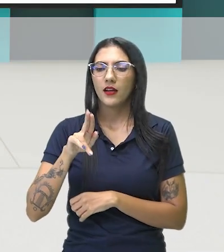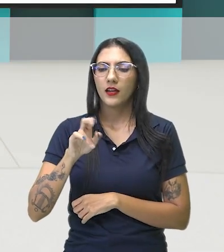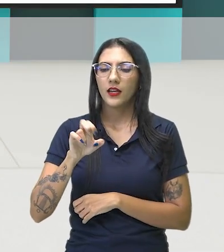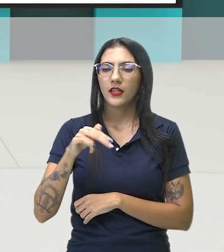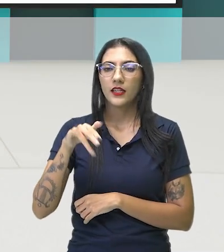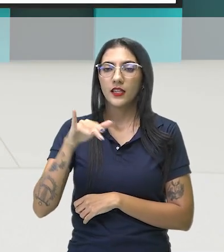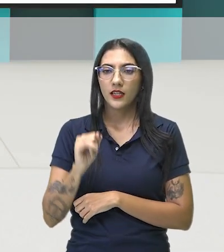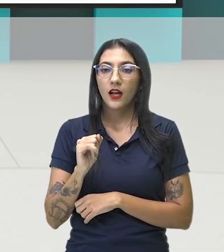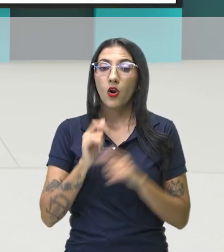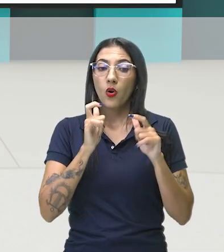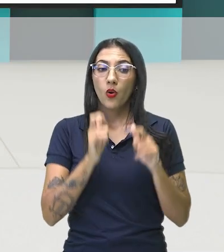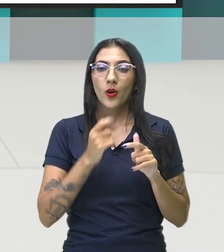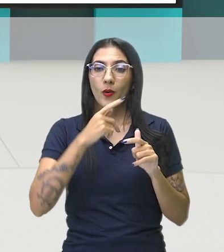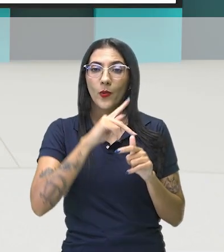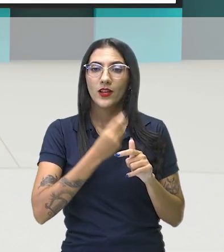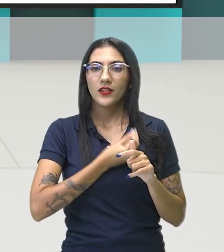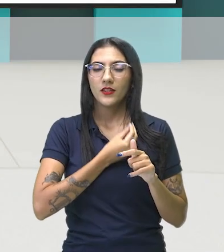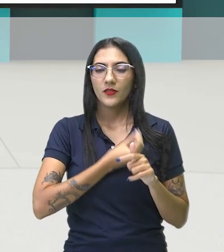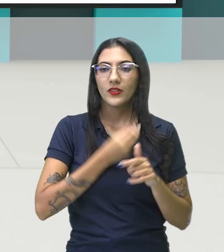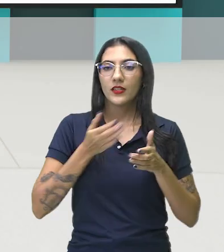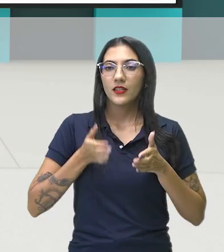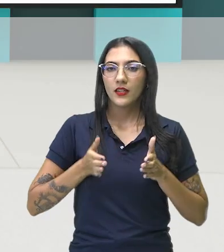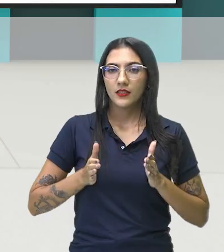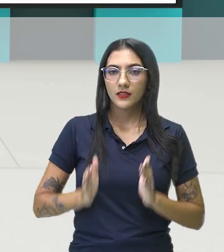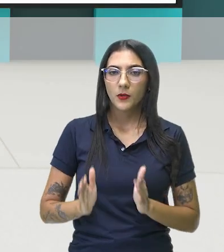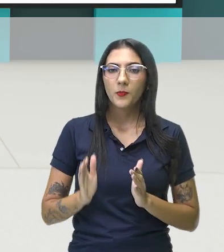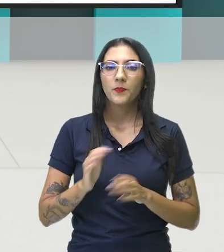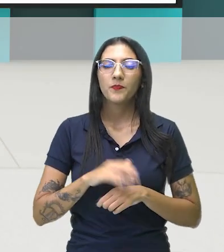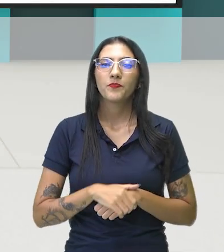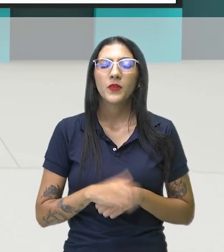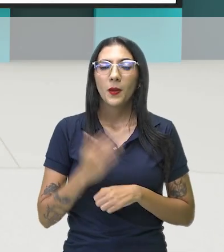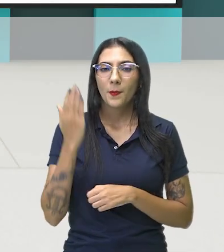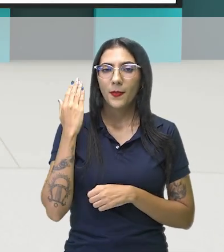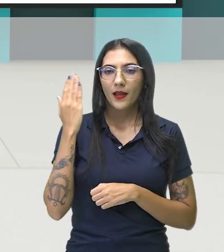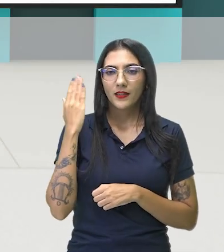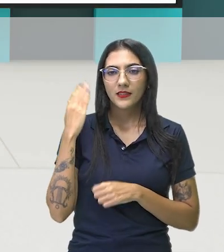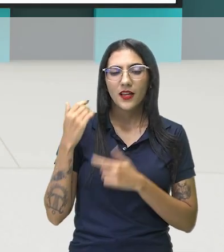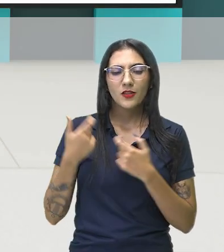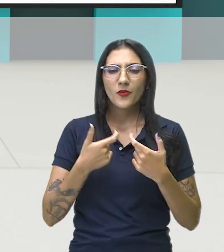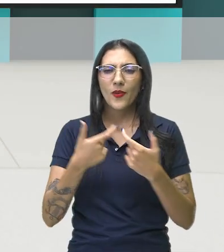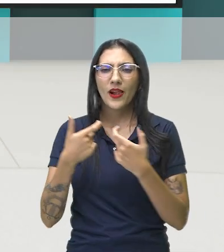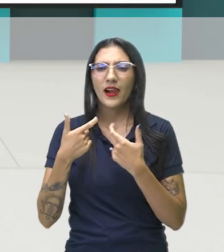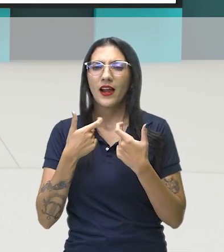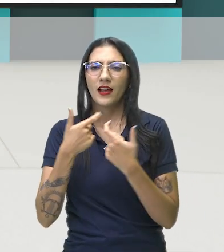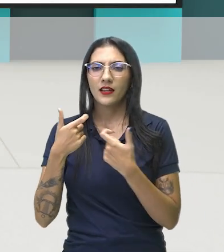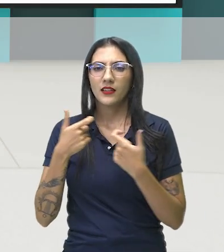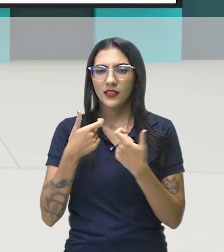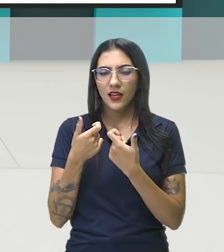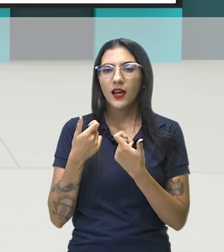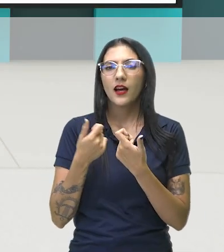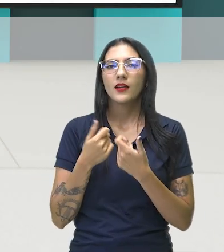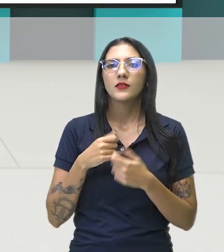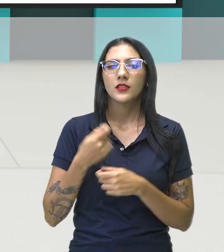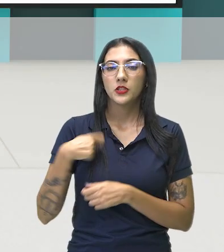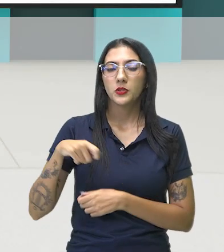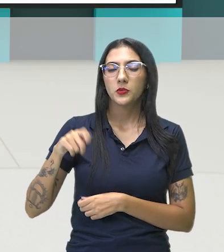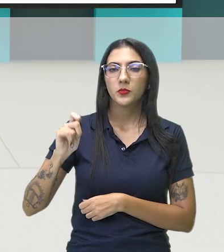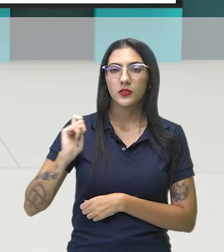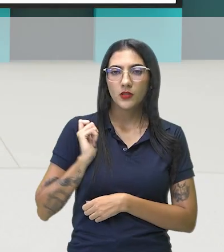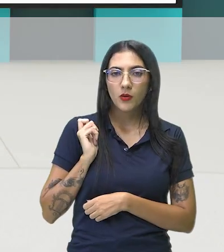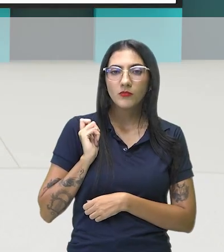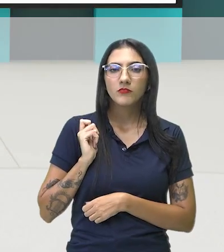cidade onde ele nasceu, no País Basco, durante a Guerra Civil Espanhola, executado